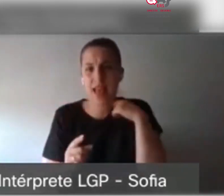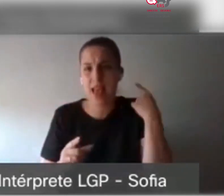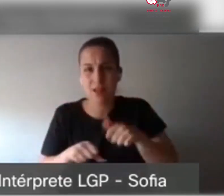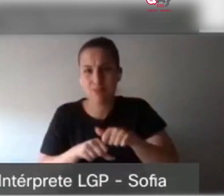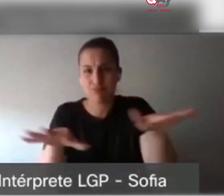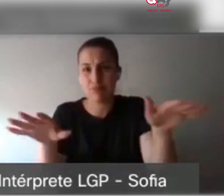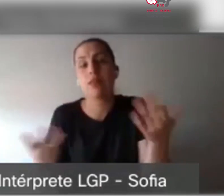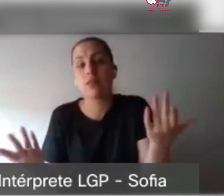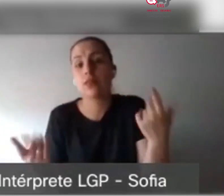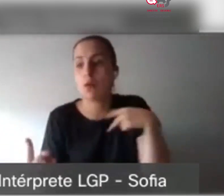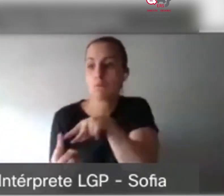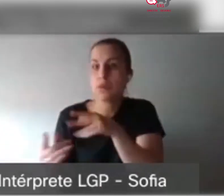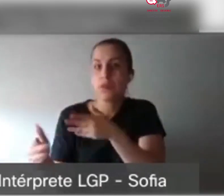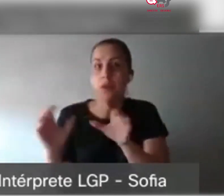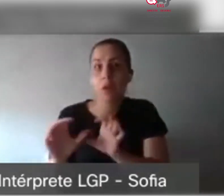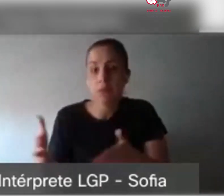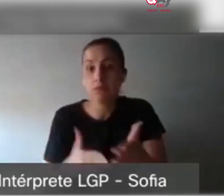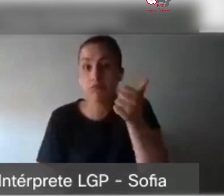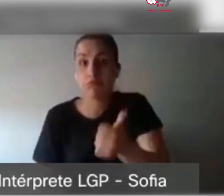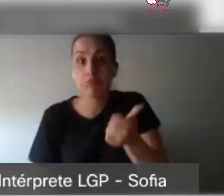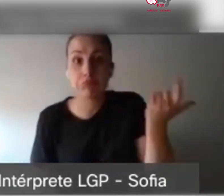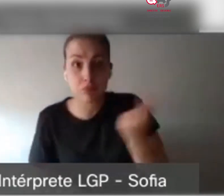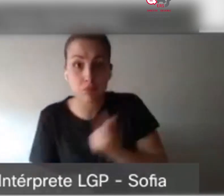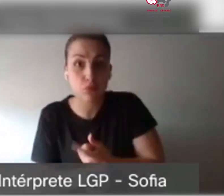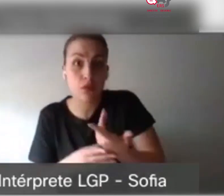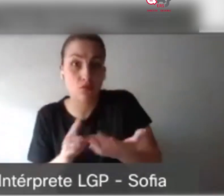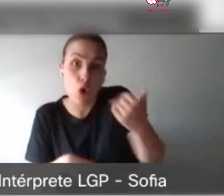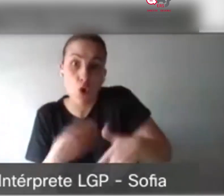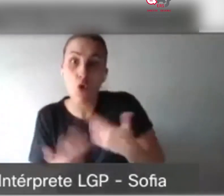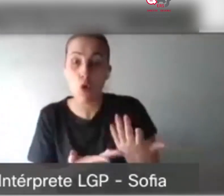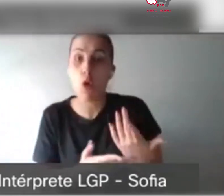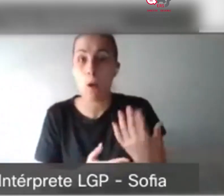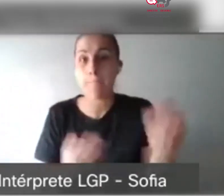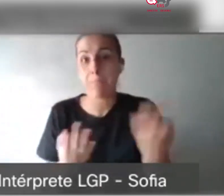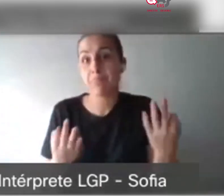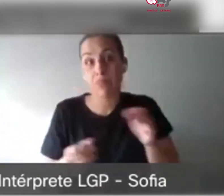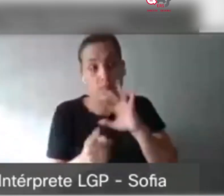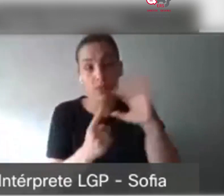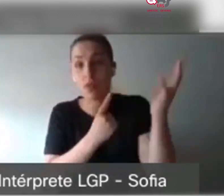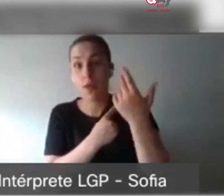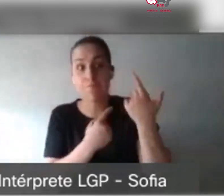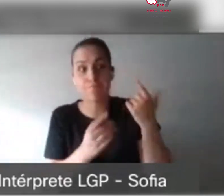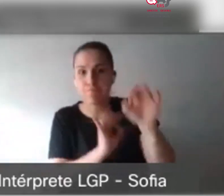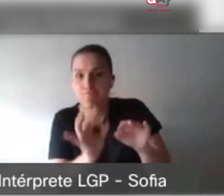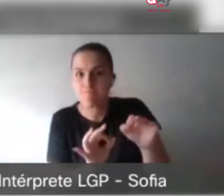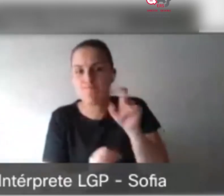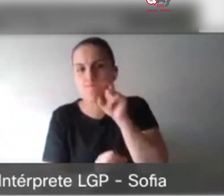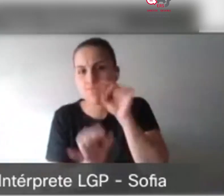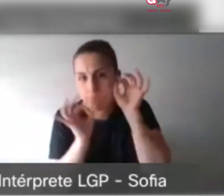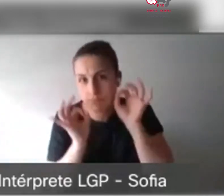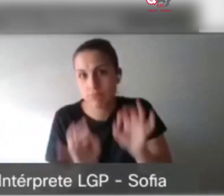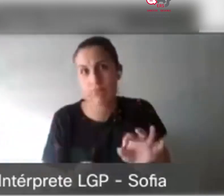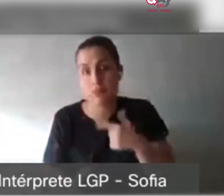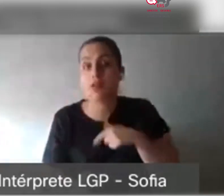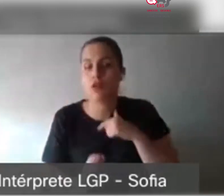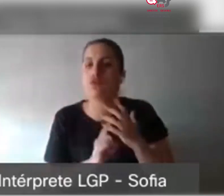a correta. Foi a forma que nós encontramos de garantir que o ambiente em que era prestado o cuidado era um ambiente seguro. E isso foi